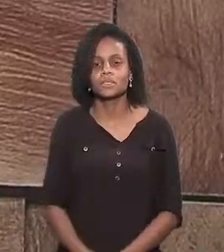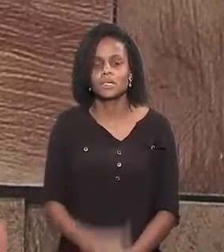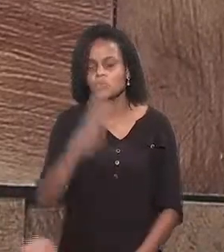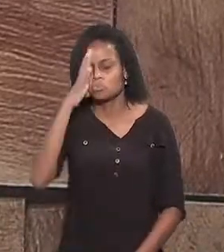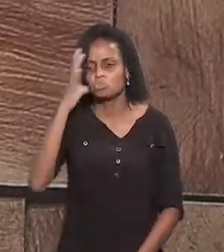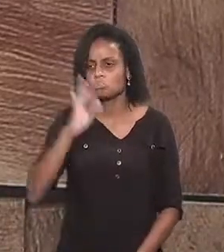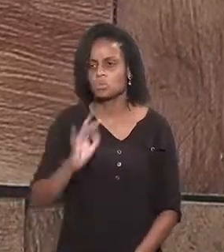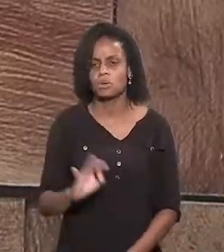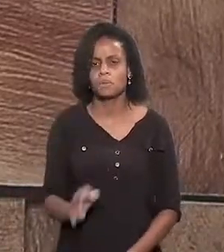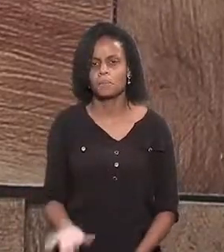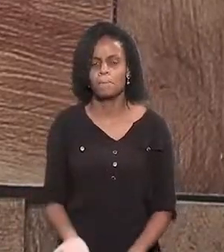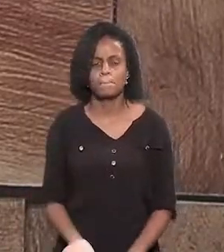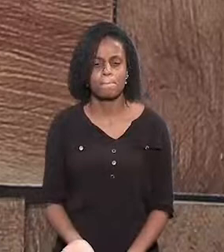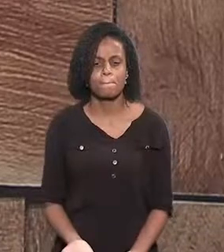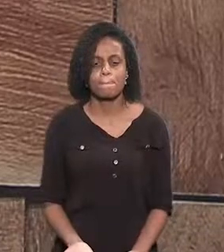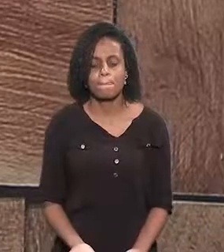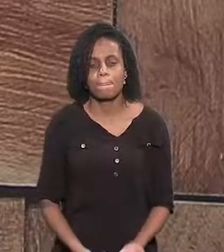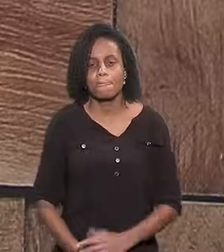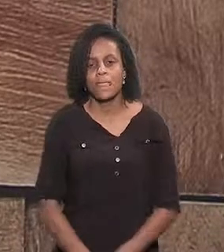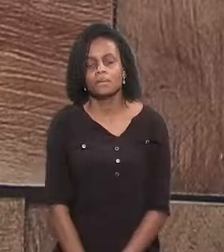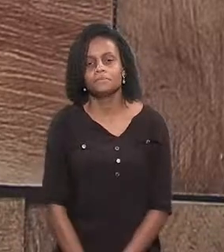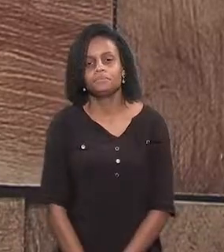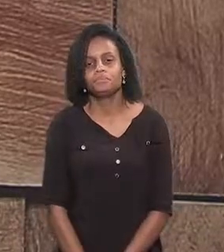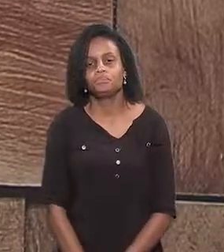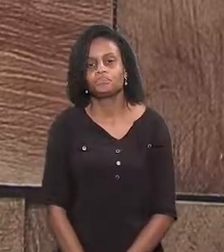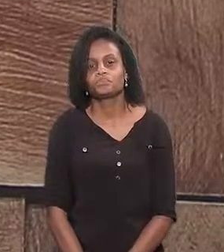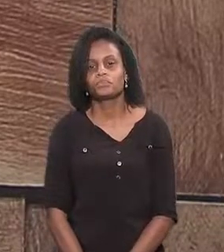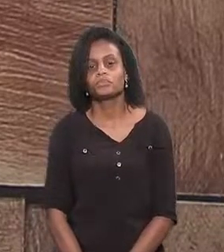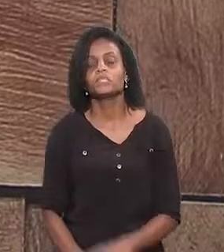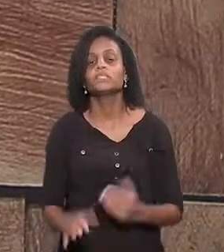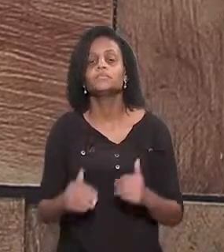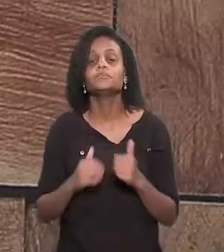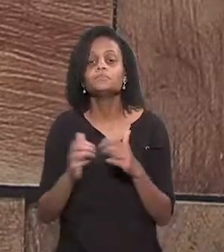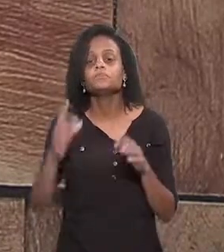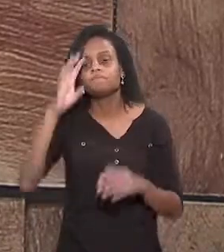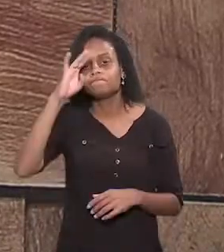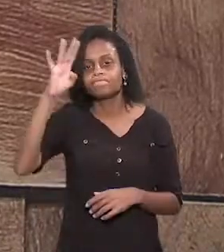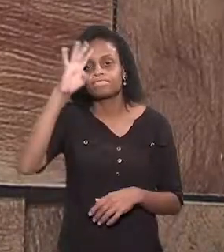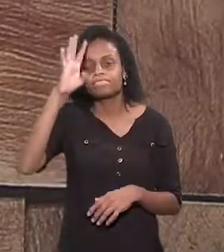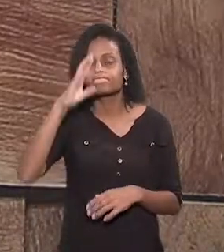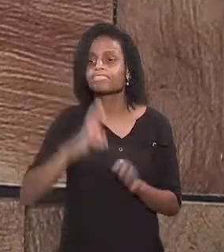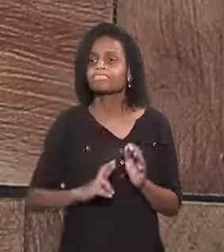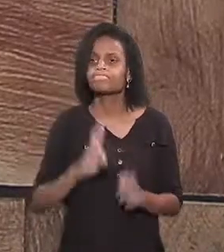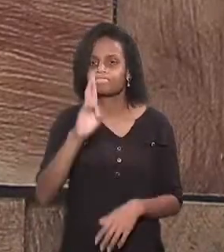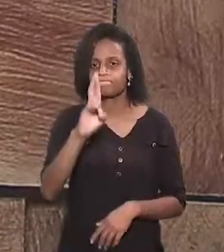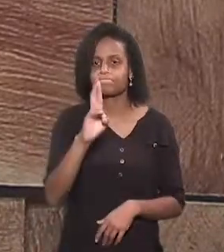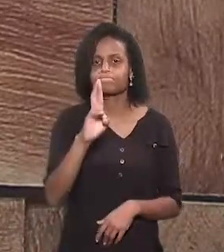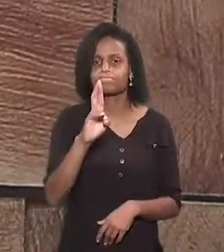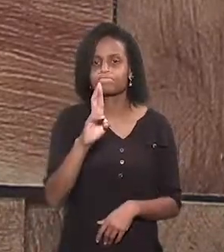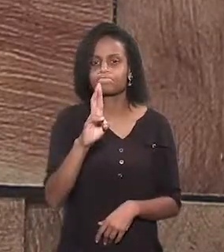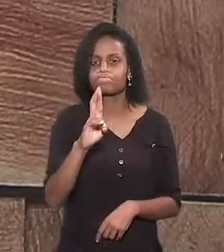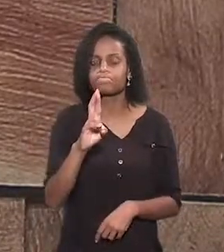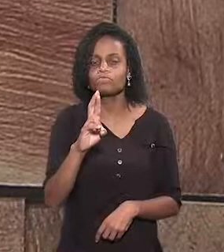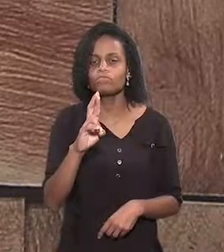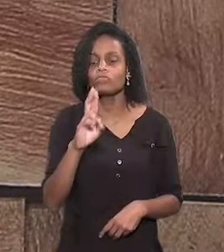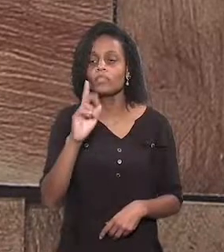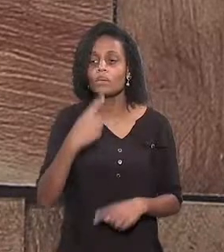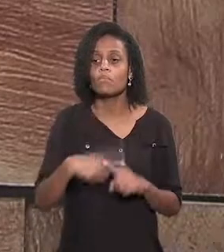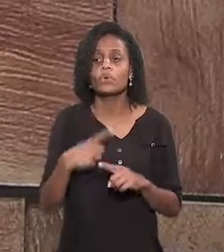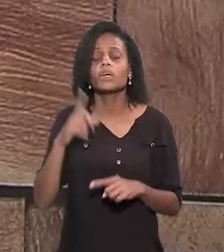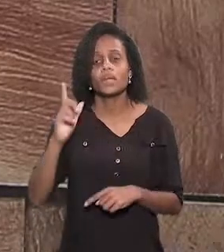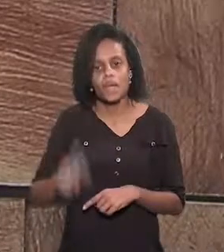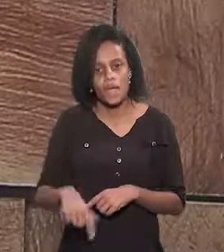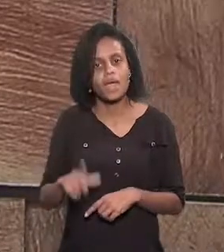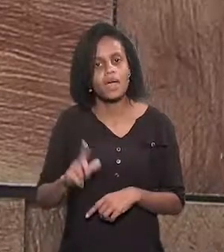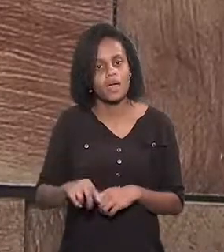uma nomeação dessa, por exemplo, mas comecei a pensar muito nessa responsabilidade, né? Porque, querendo ou não,